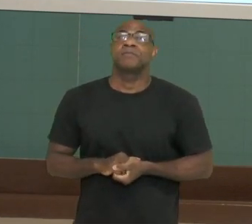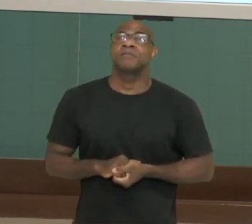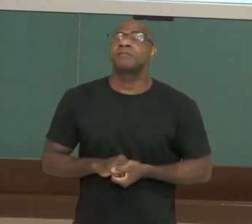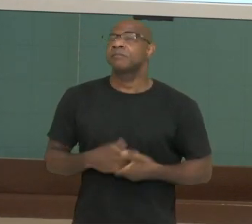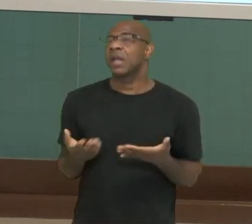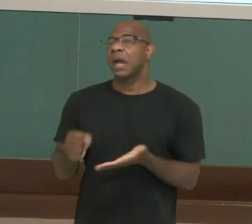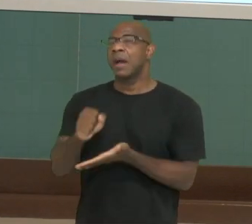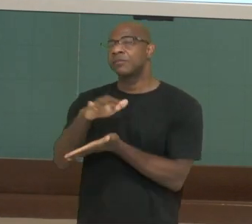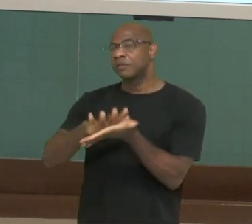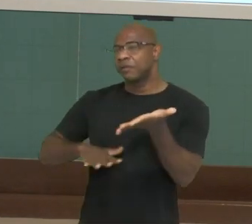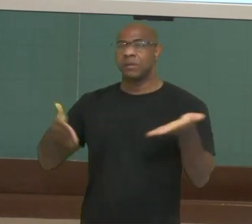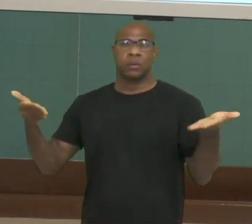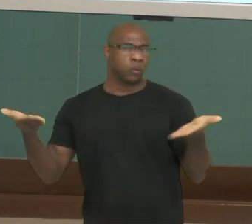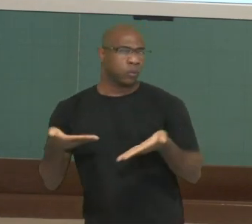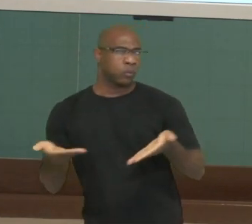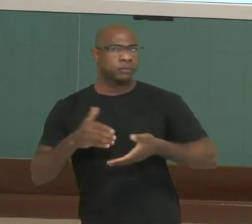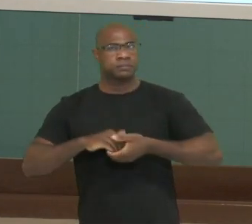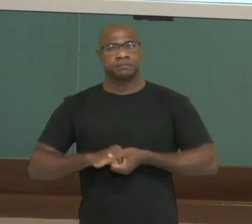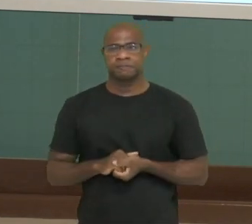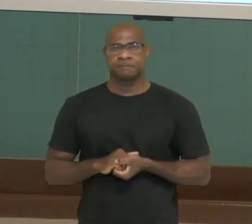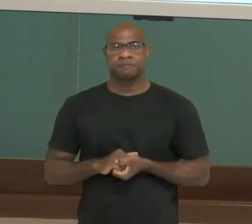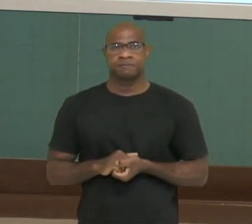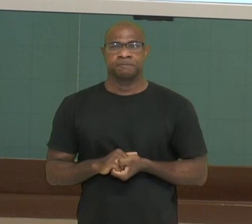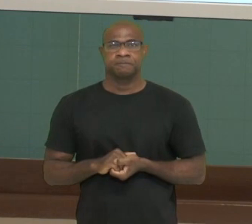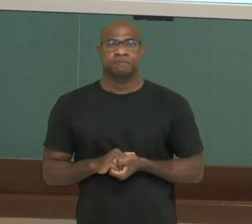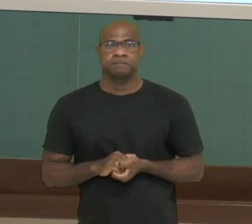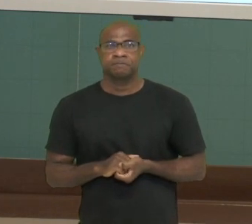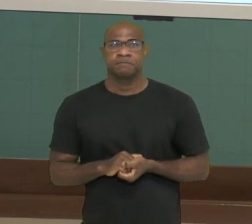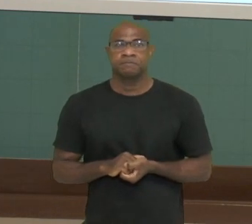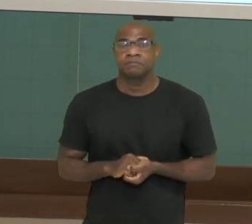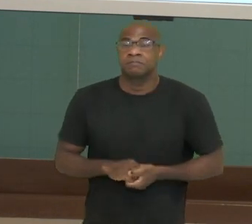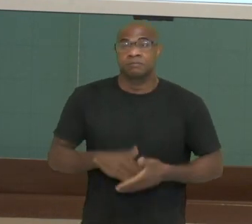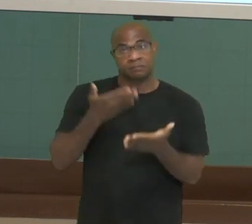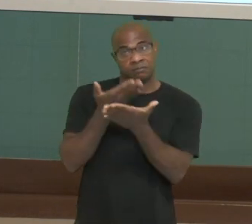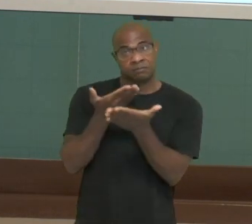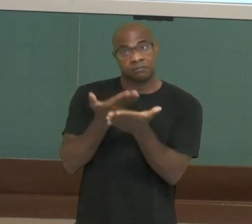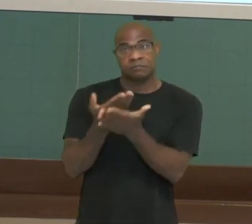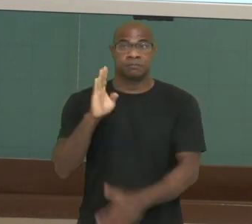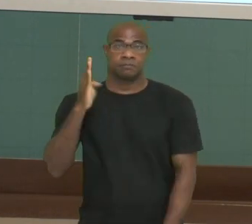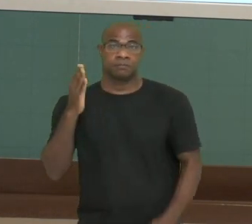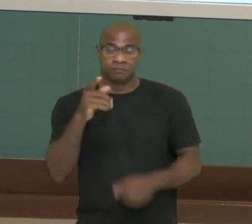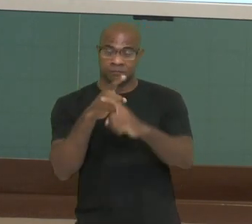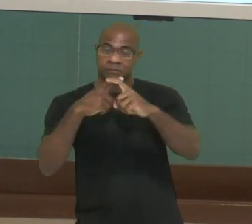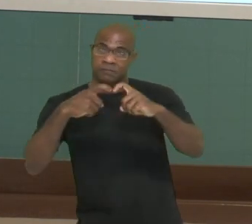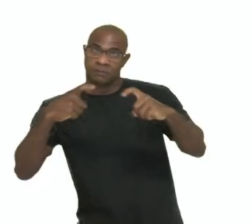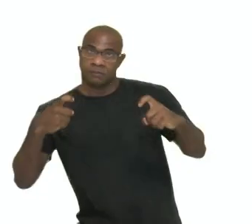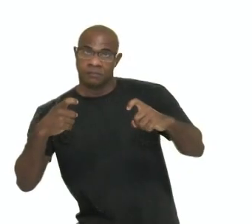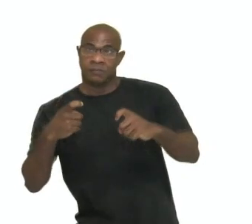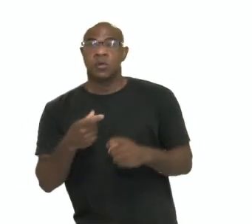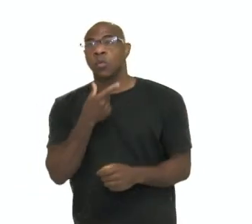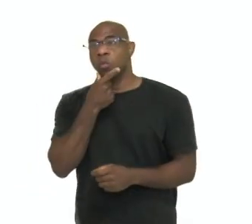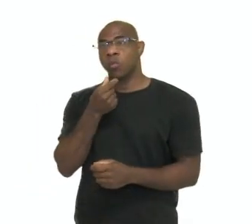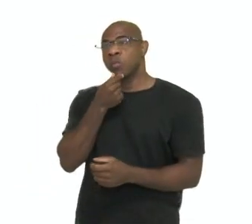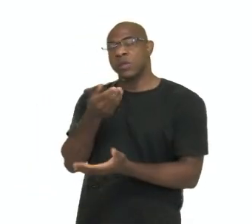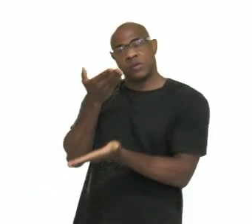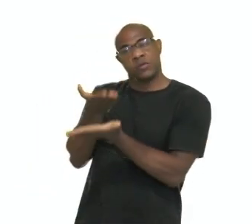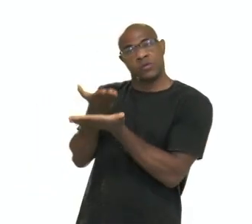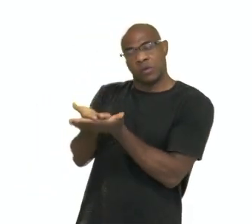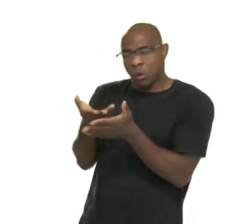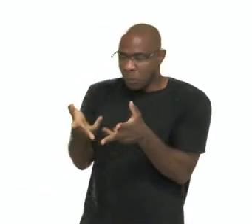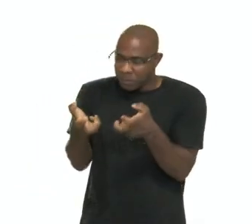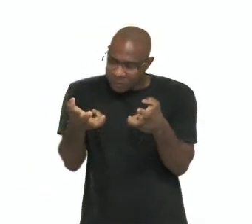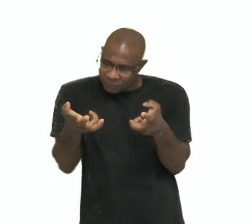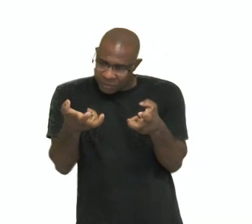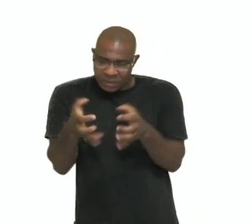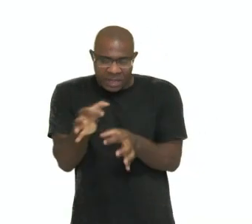Vamos à nossa primeira atividade. Em uma aula de ciências, um estudante observava